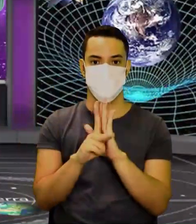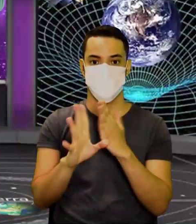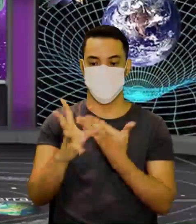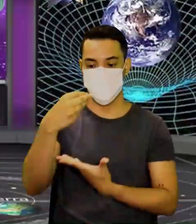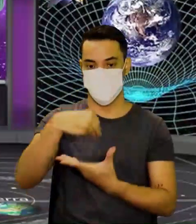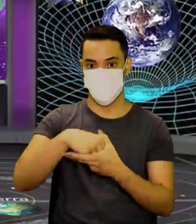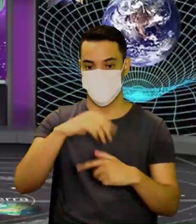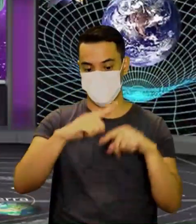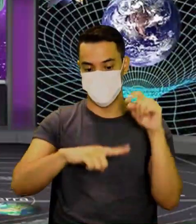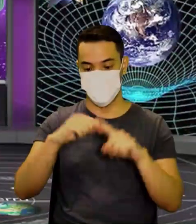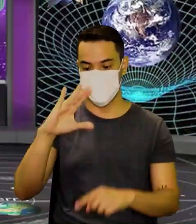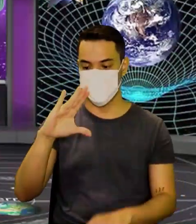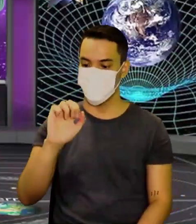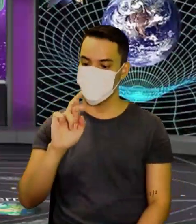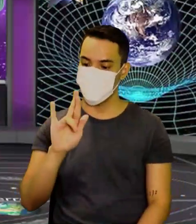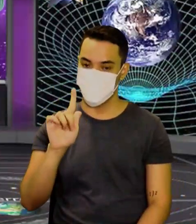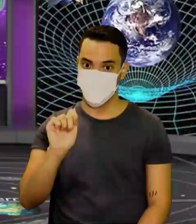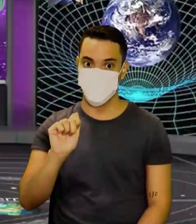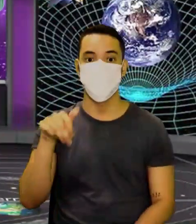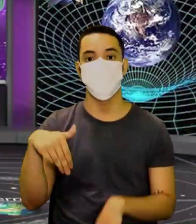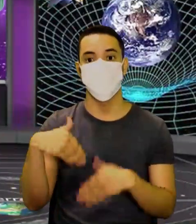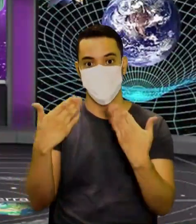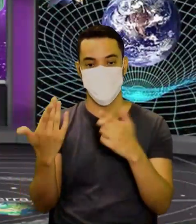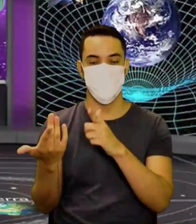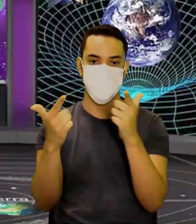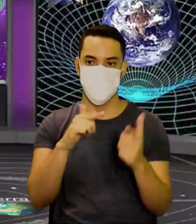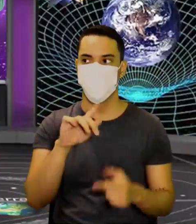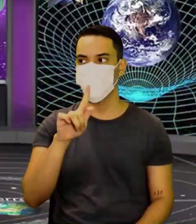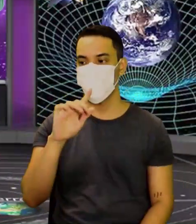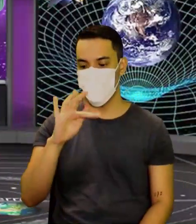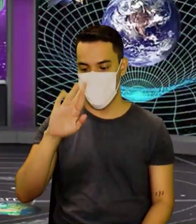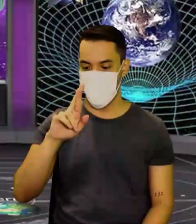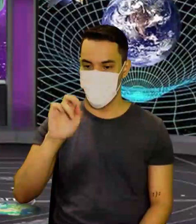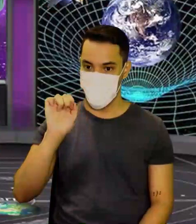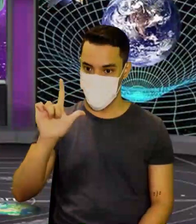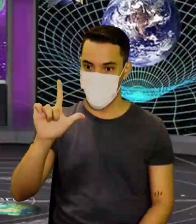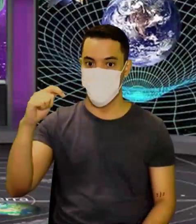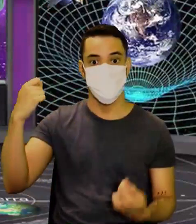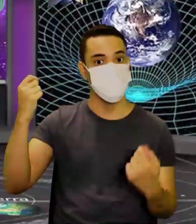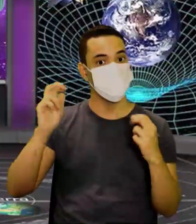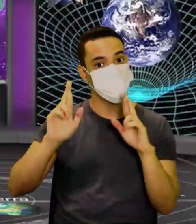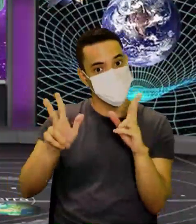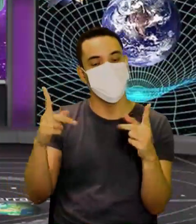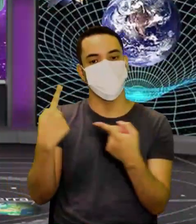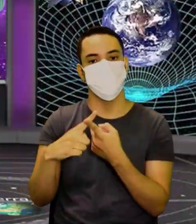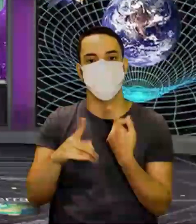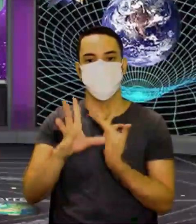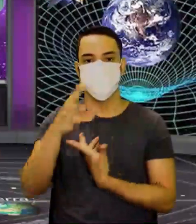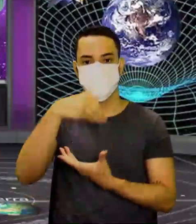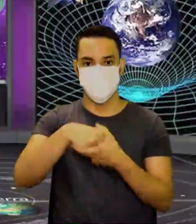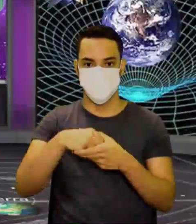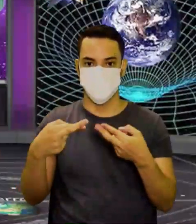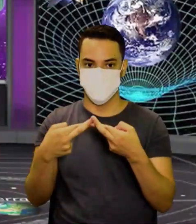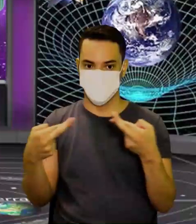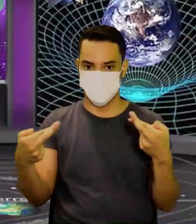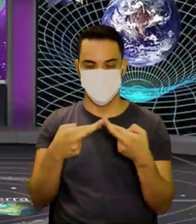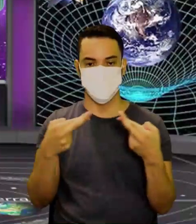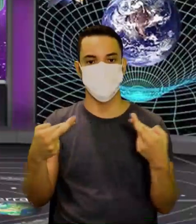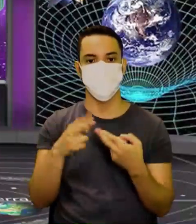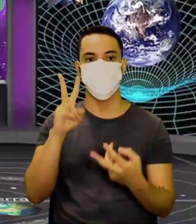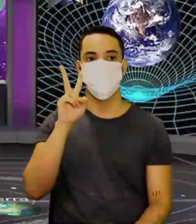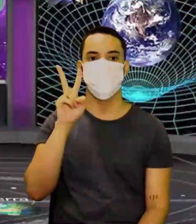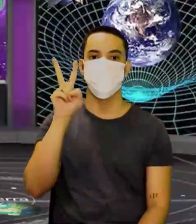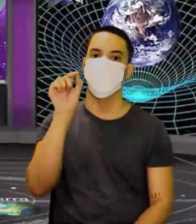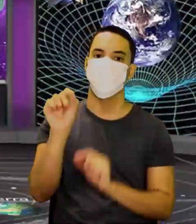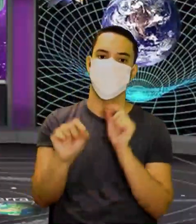cargas. Já lá no gerador real, nós vimos que não, que devido à resistência interna desse gerador, nós vamos ter aí,